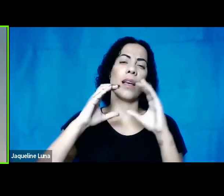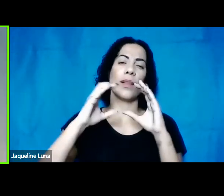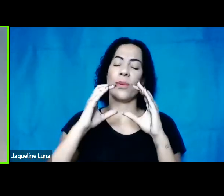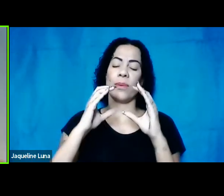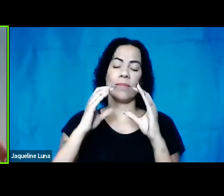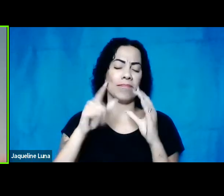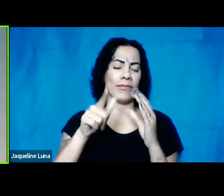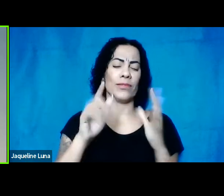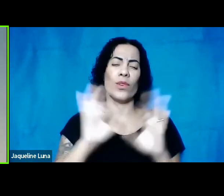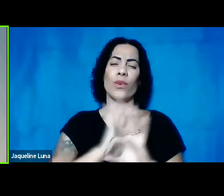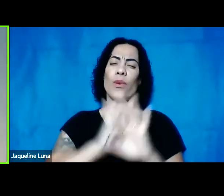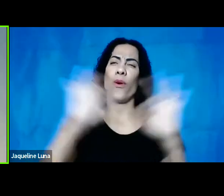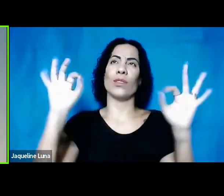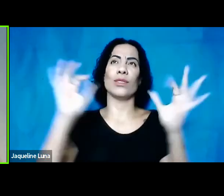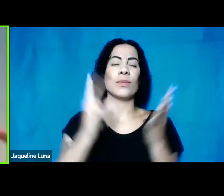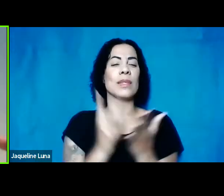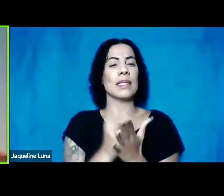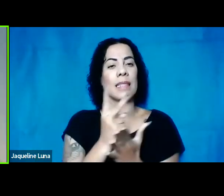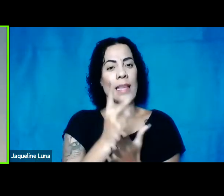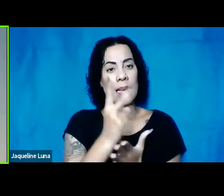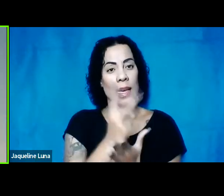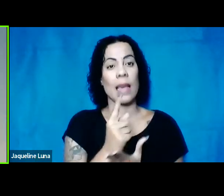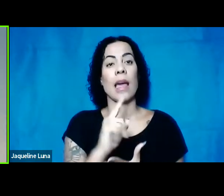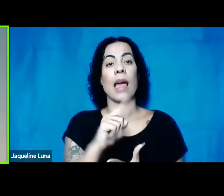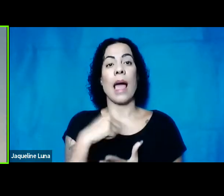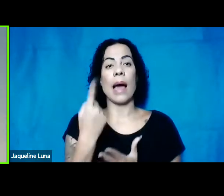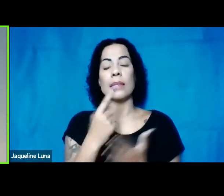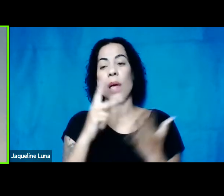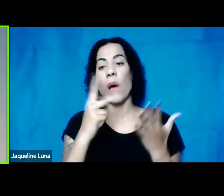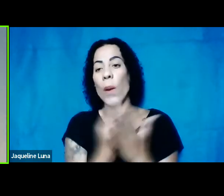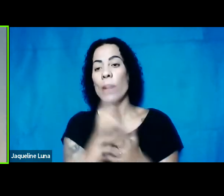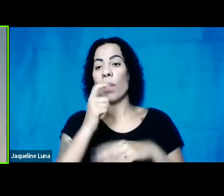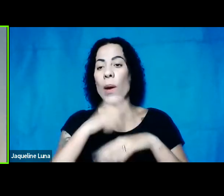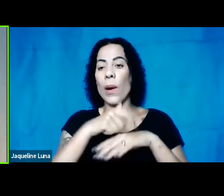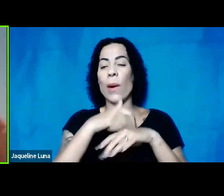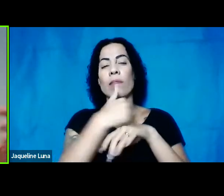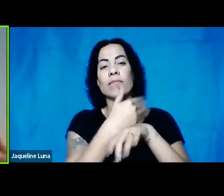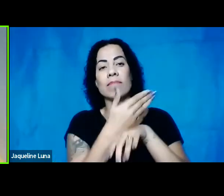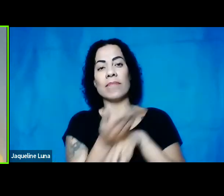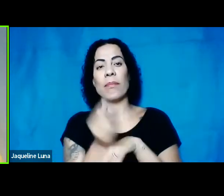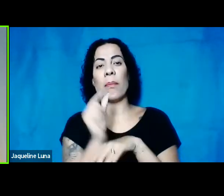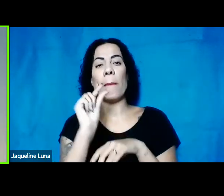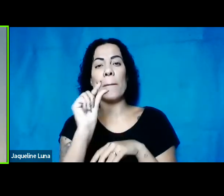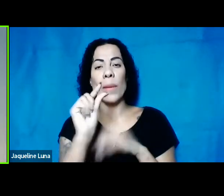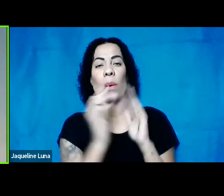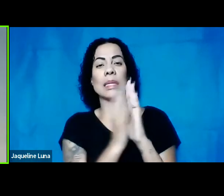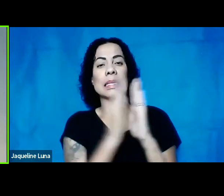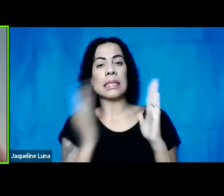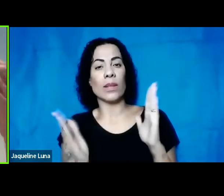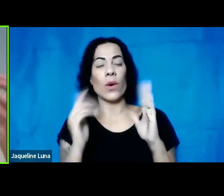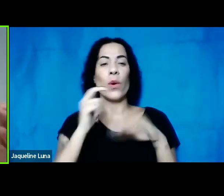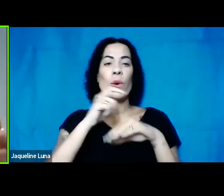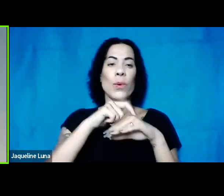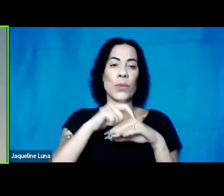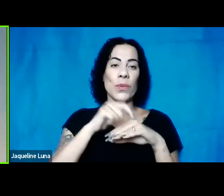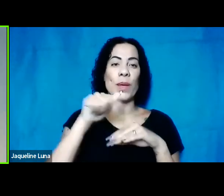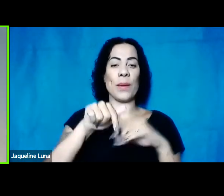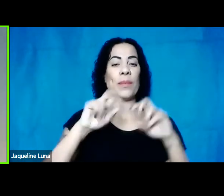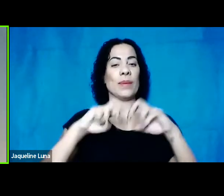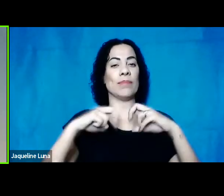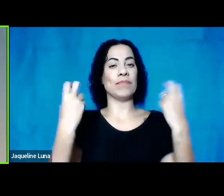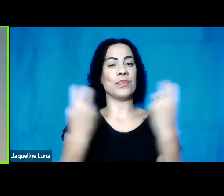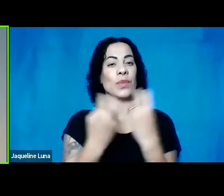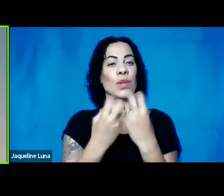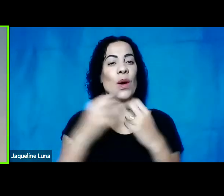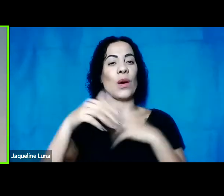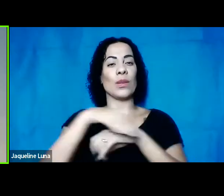sempre. Apesar de termos estendido bastante, né, o tempo aqui da nossa roda de